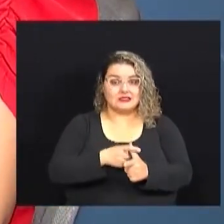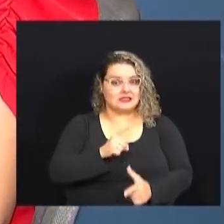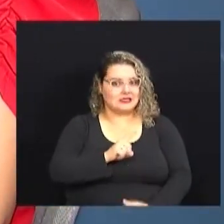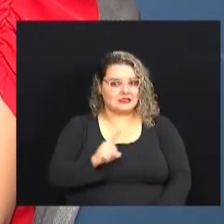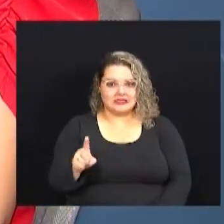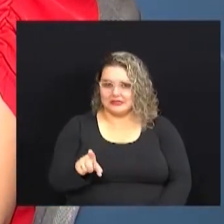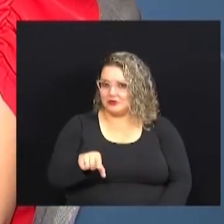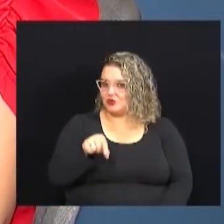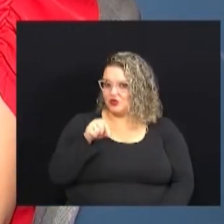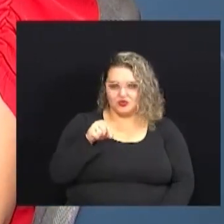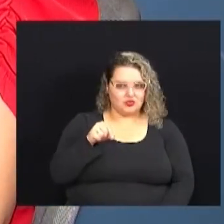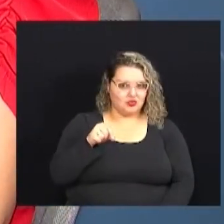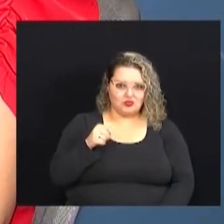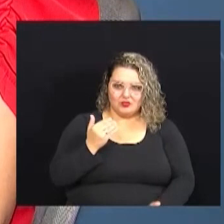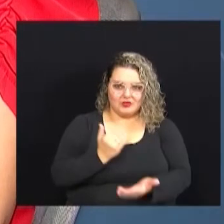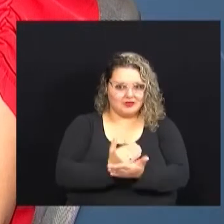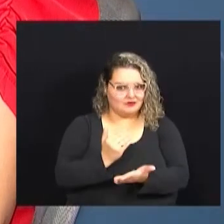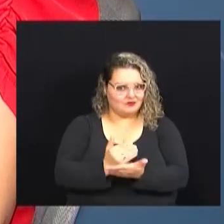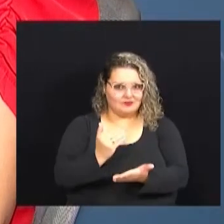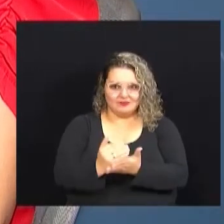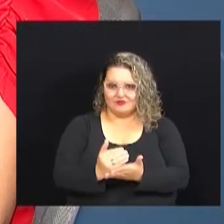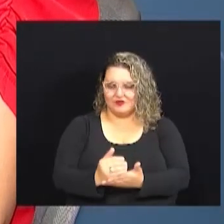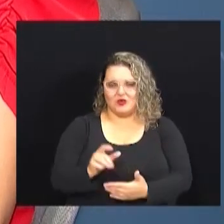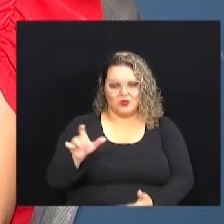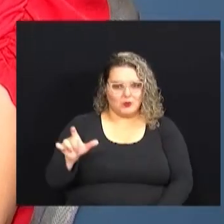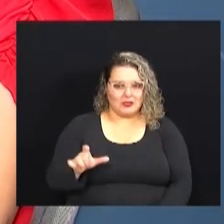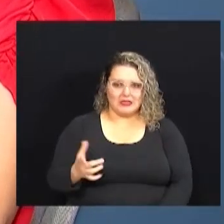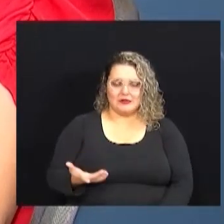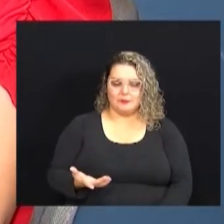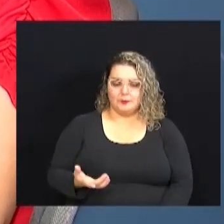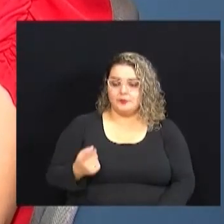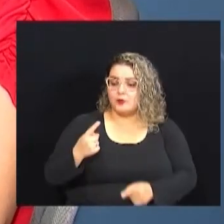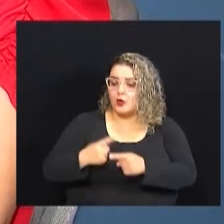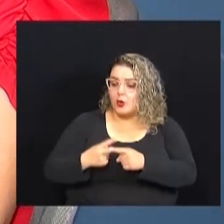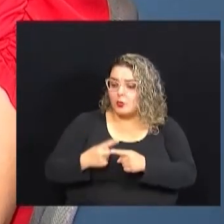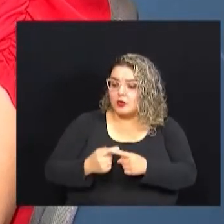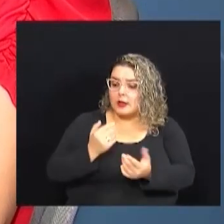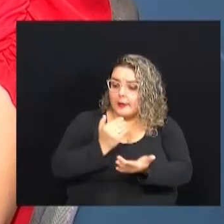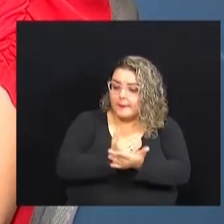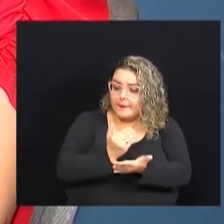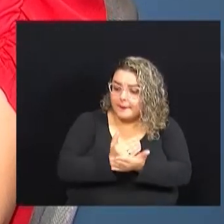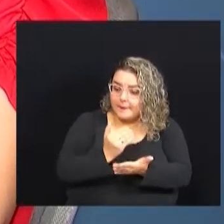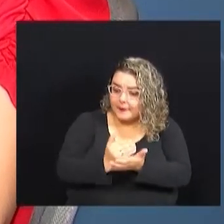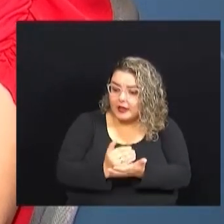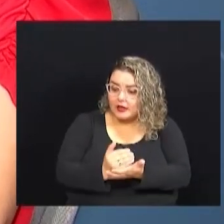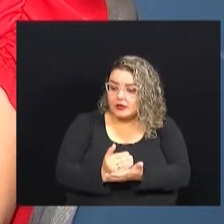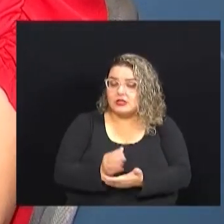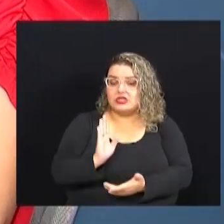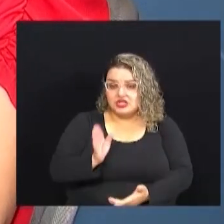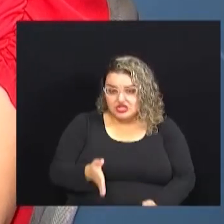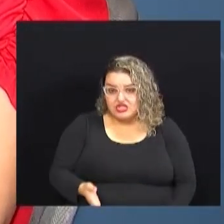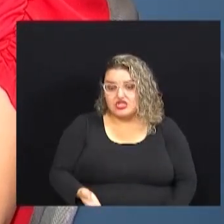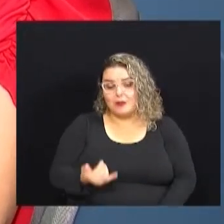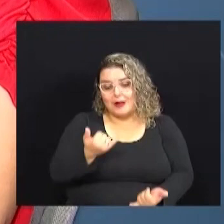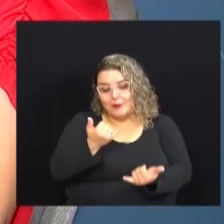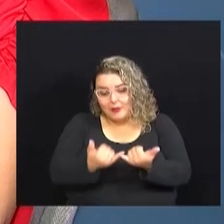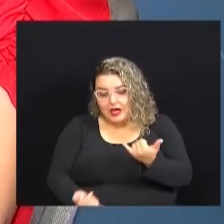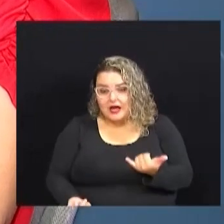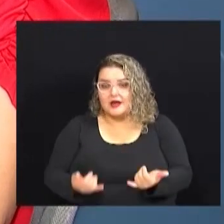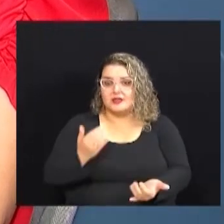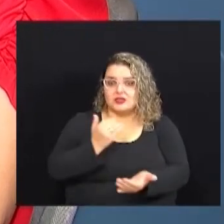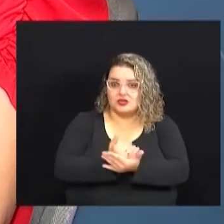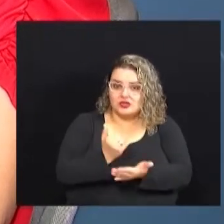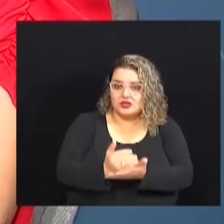dívida e não opte pelo parcelamento da fatura do cartão. Porque você está parcelando uma parcela, não é? Você já